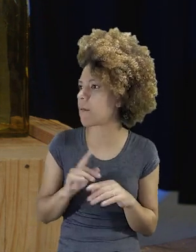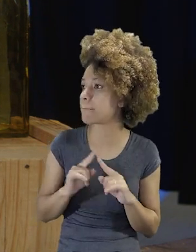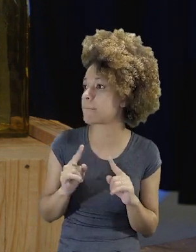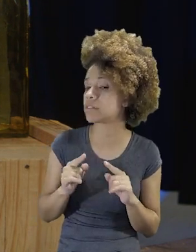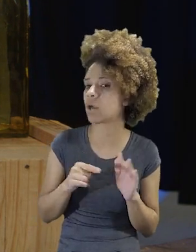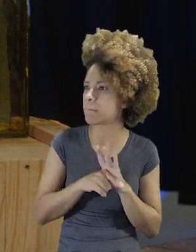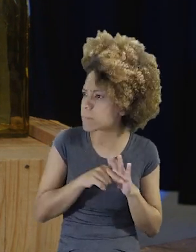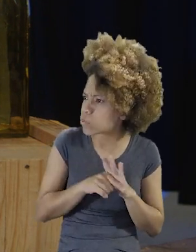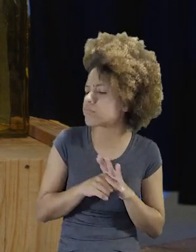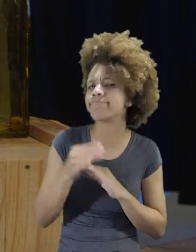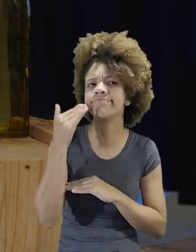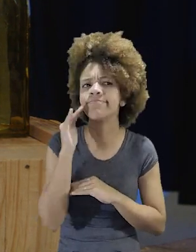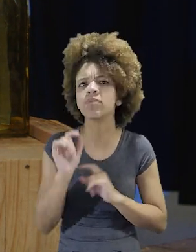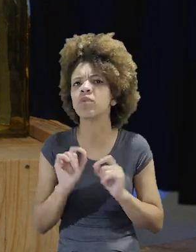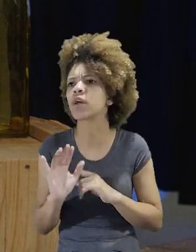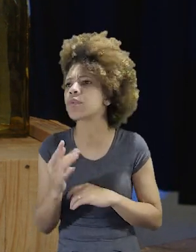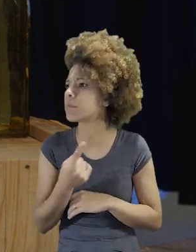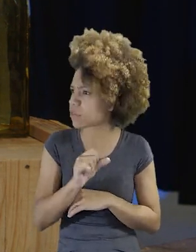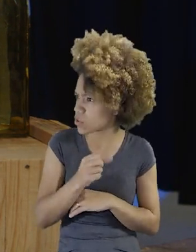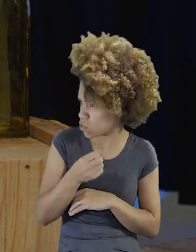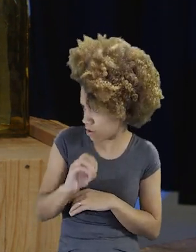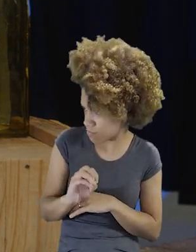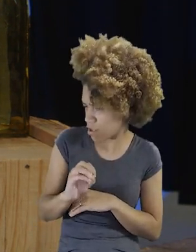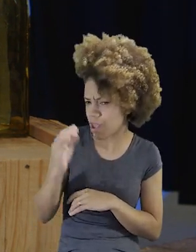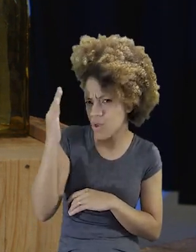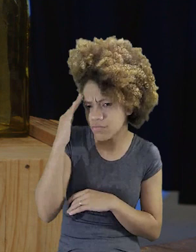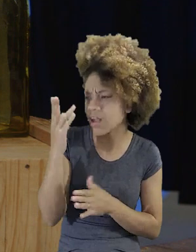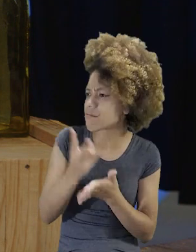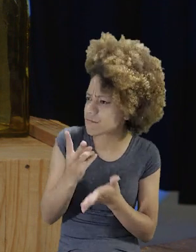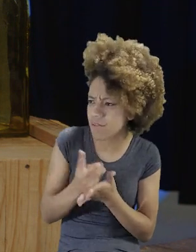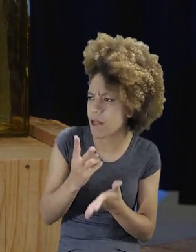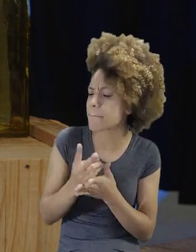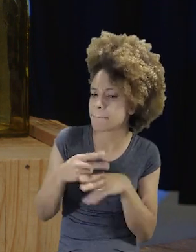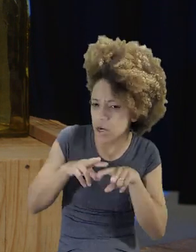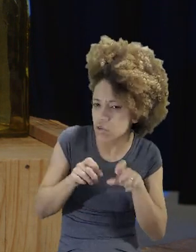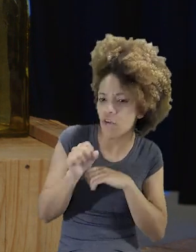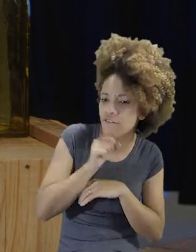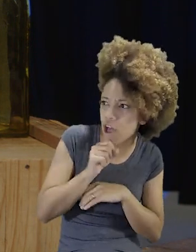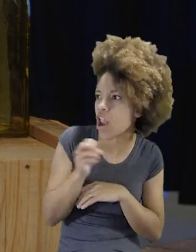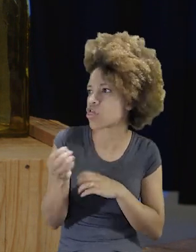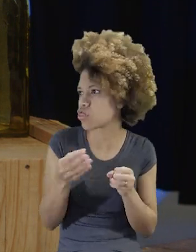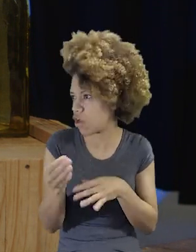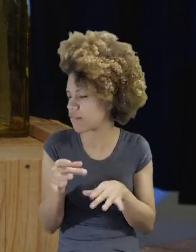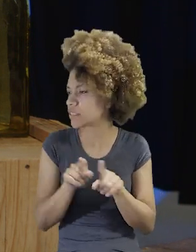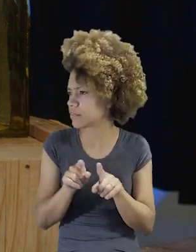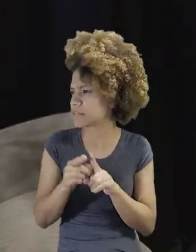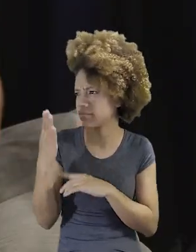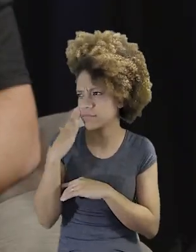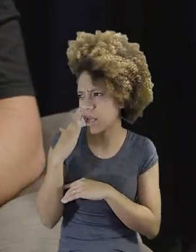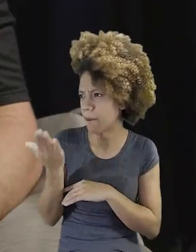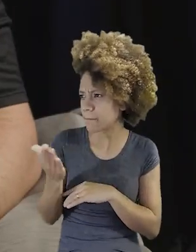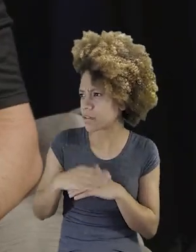ainda que eu andou na busca lá entendeu que que aconteceu nos anos 80 Eu sempre tô atrás de coisa nova velha